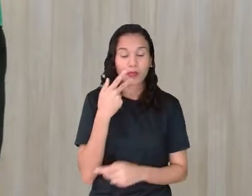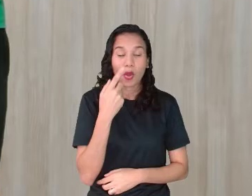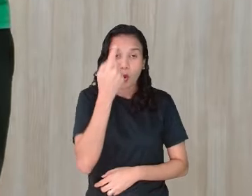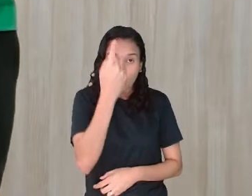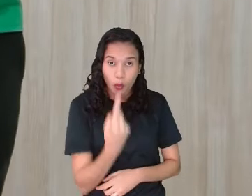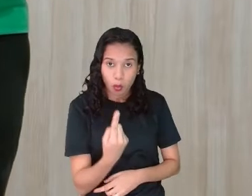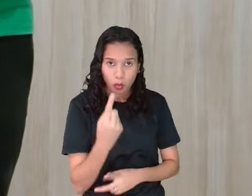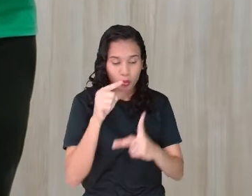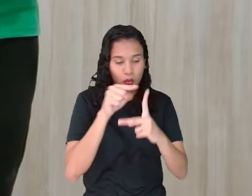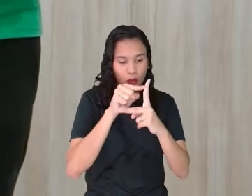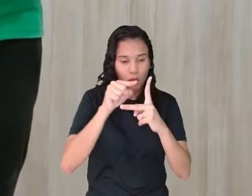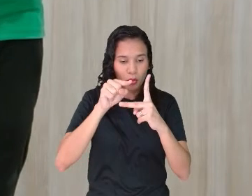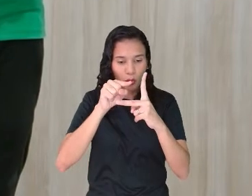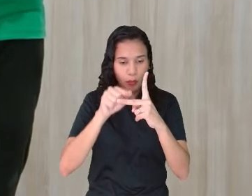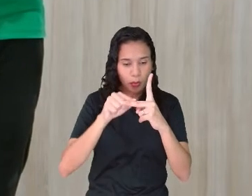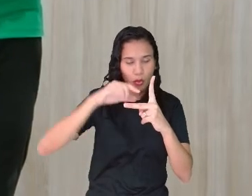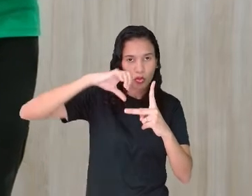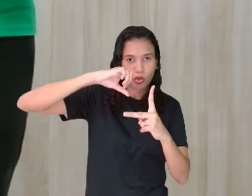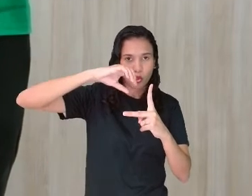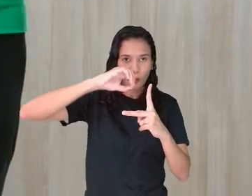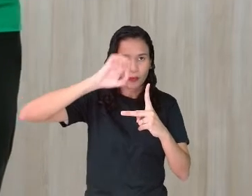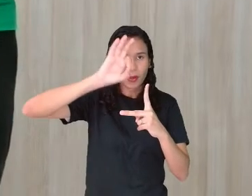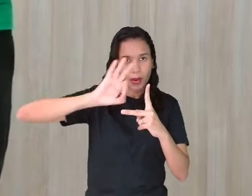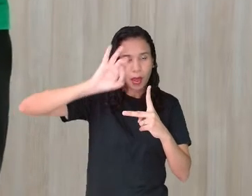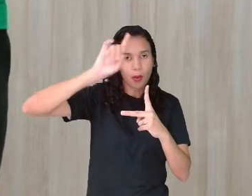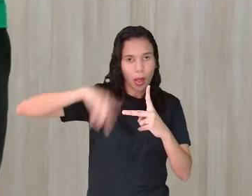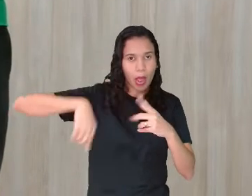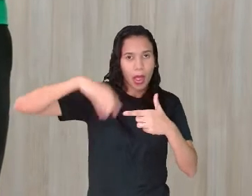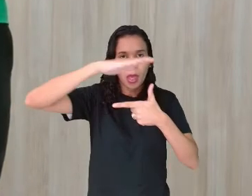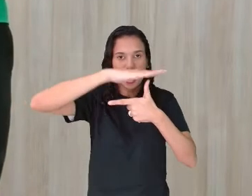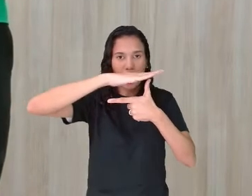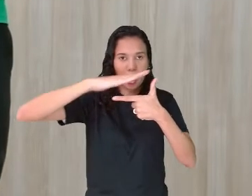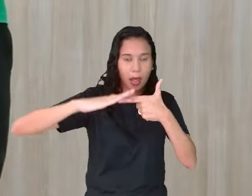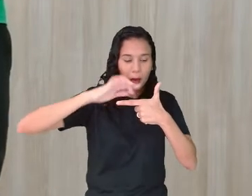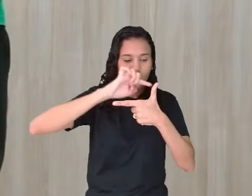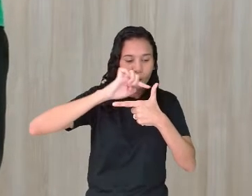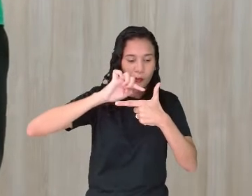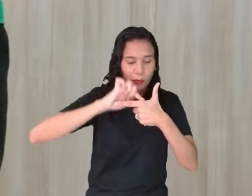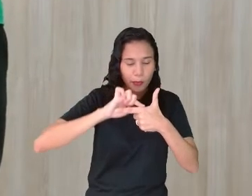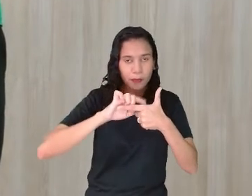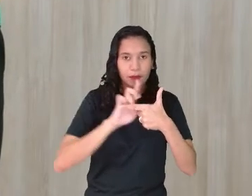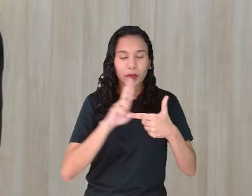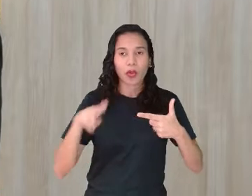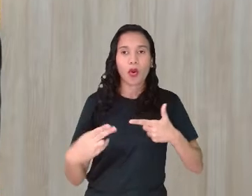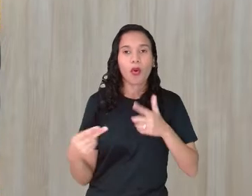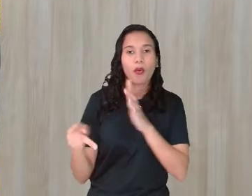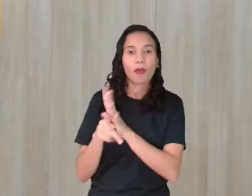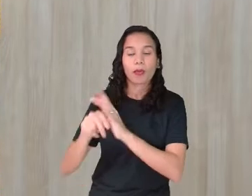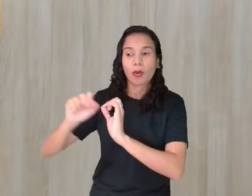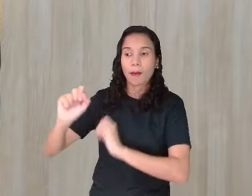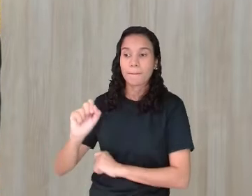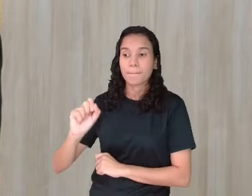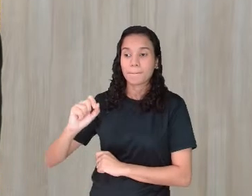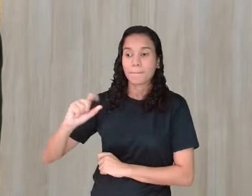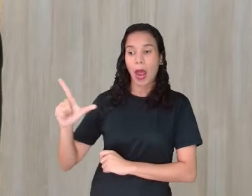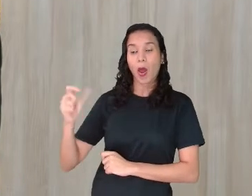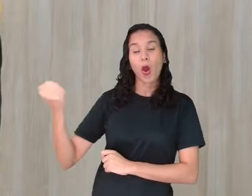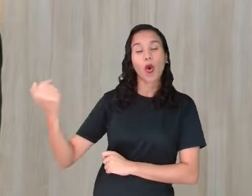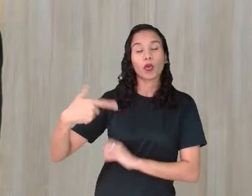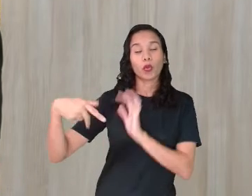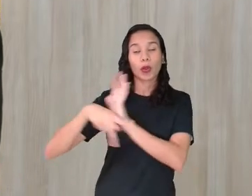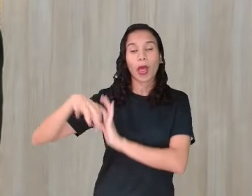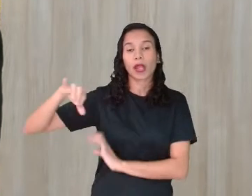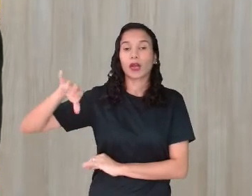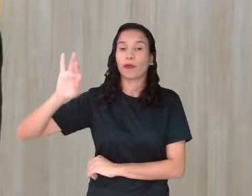um ângulo de 90 graus, ele é retângulo. Se aparecer um ângulo obtuso, ou seja, maior